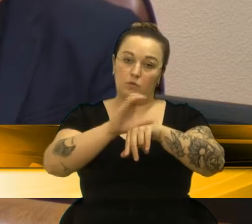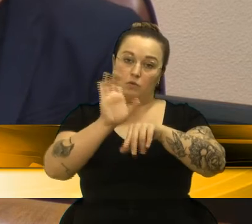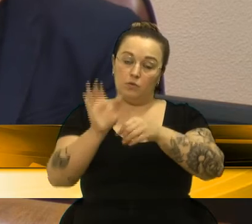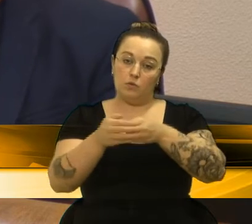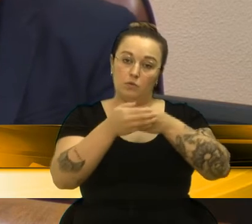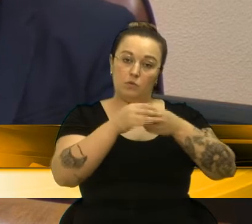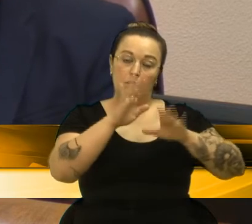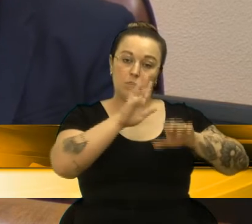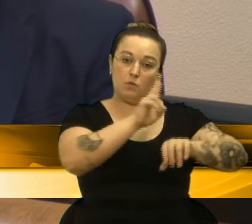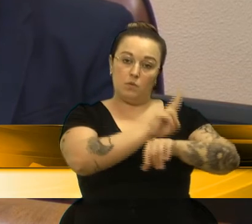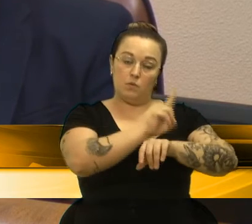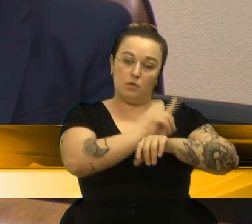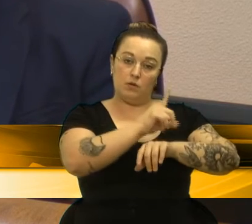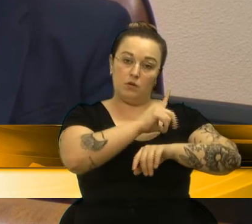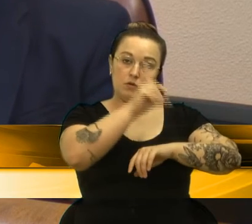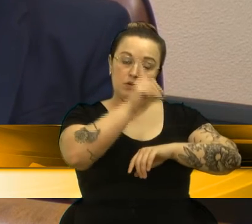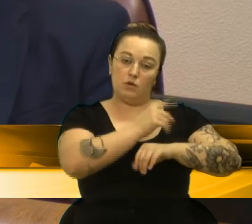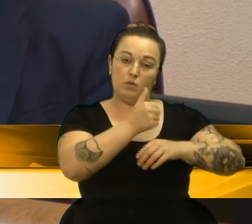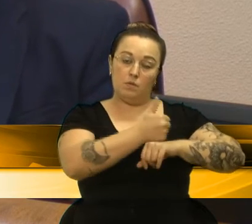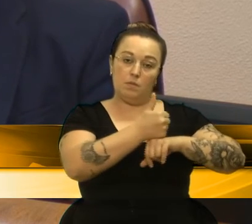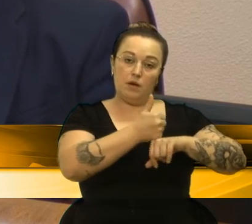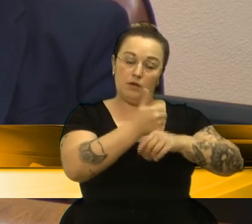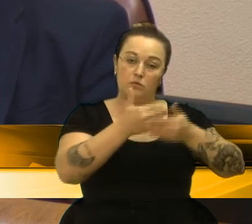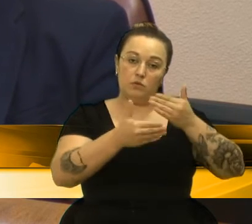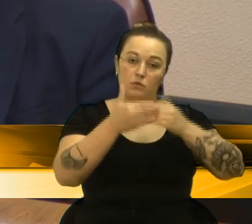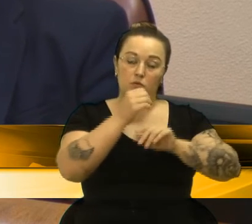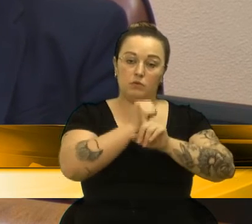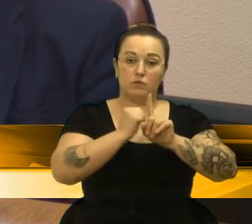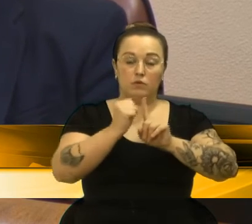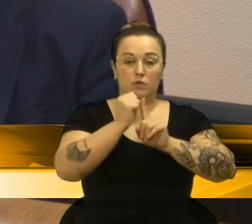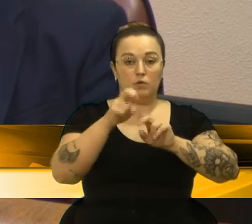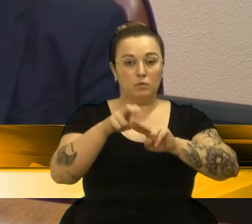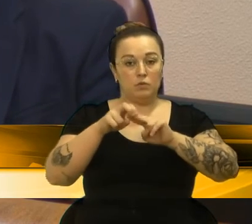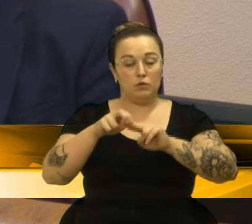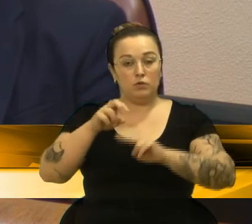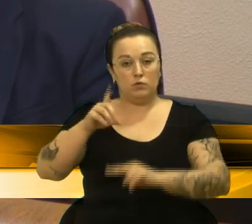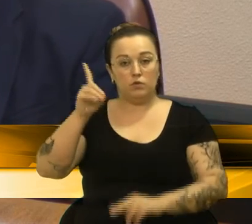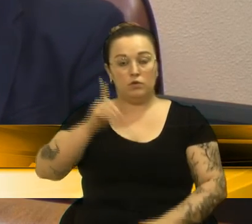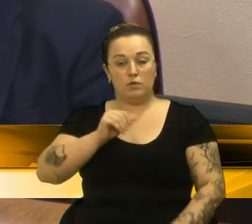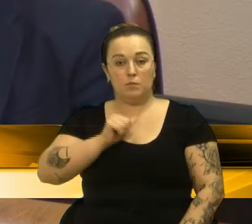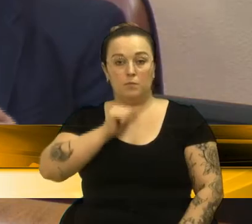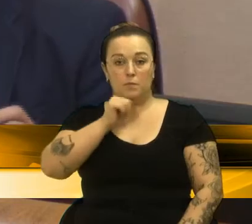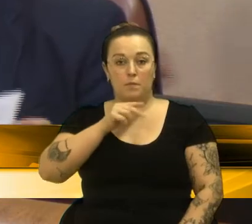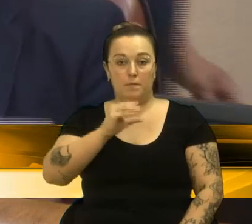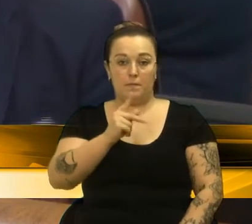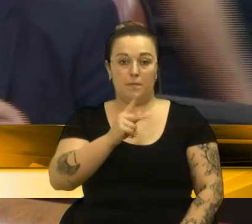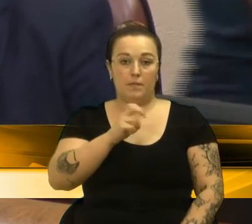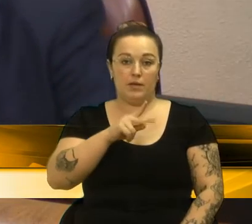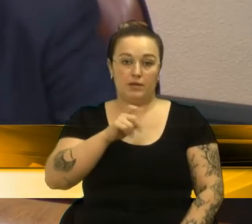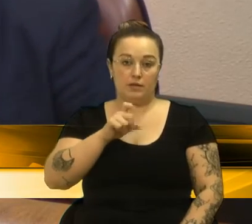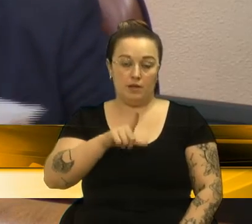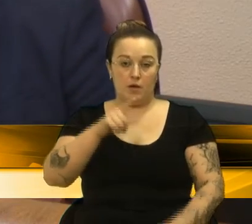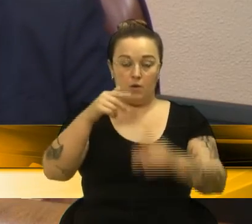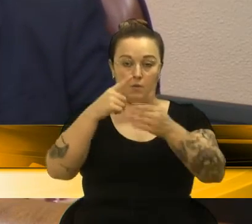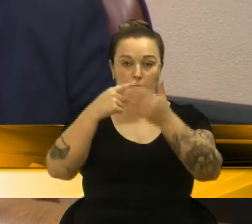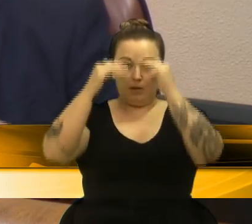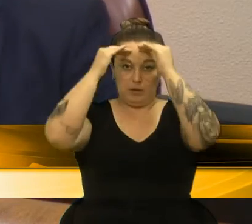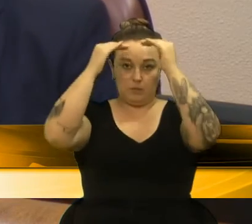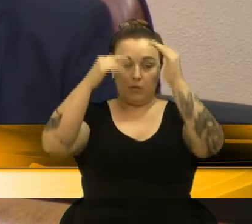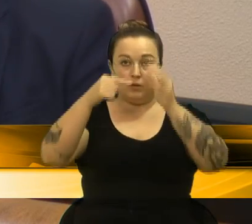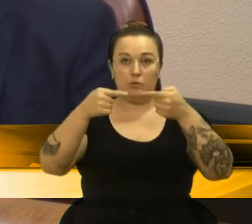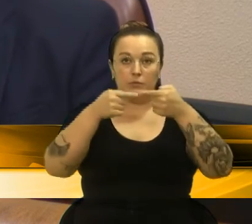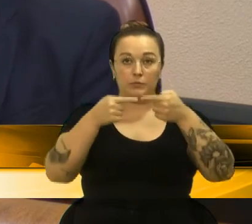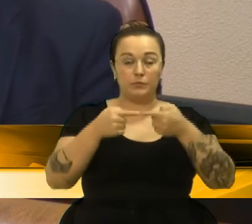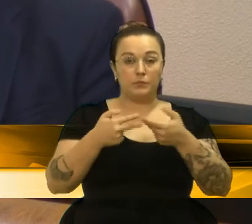para estabelecer direitos fundamentais a toda a sociedade. Desse modo, o direito penal cumpre importante papel no âmbito do direito